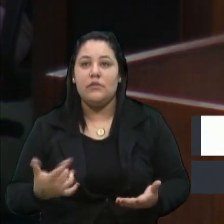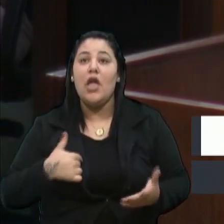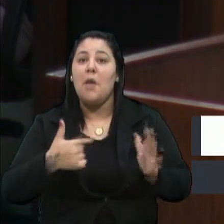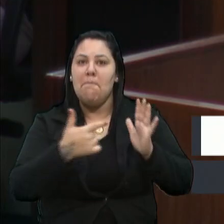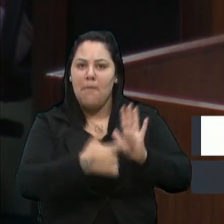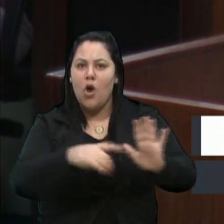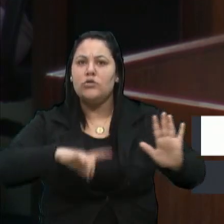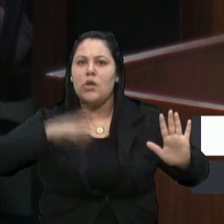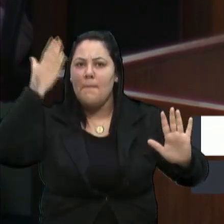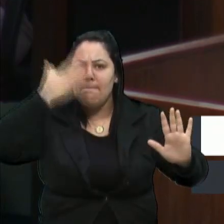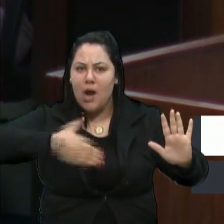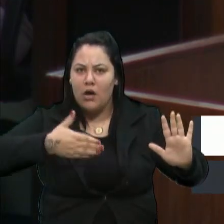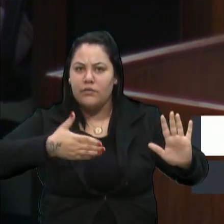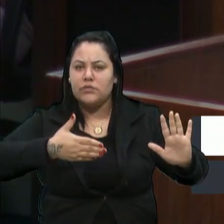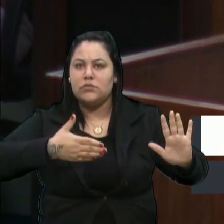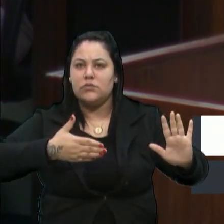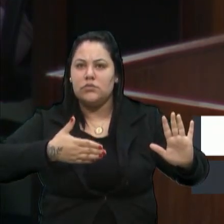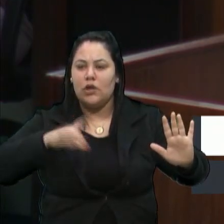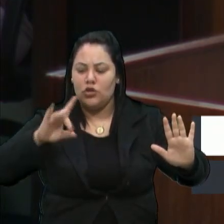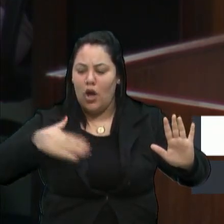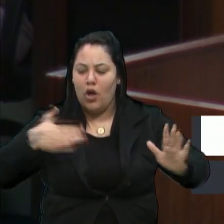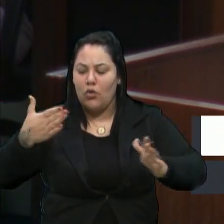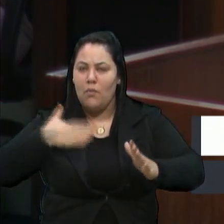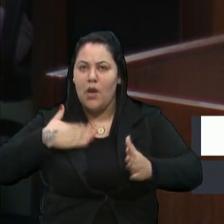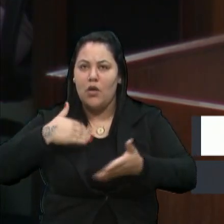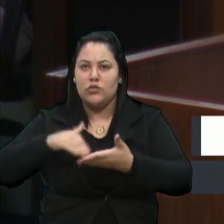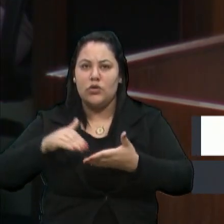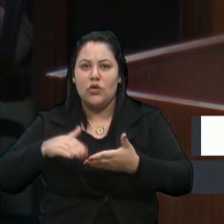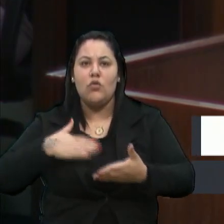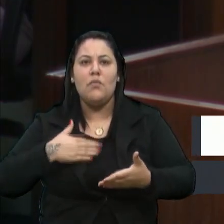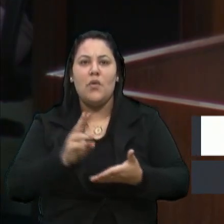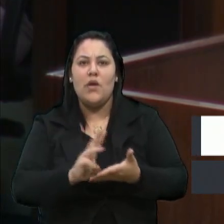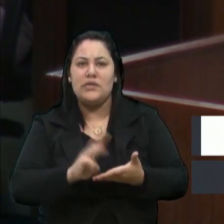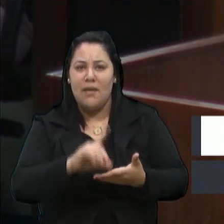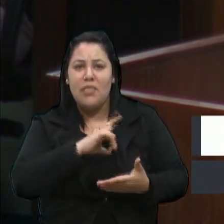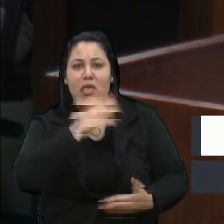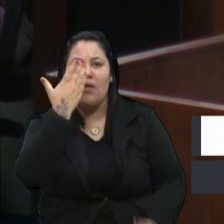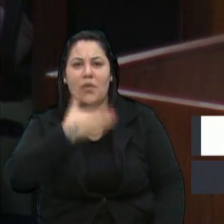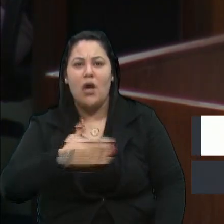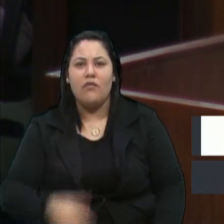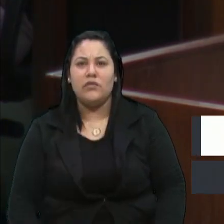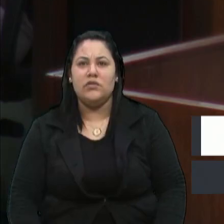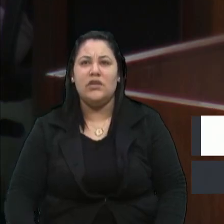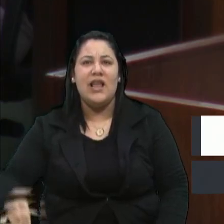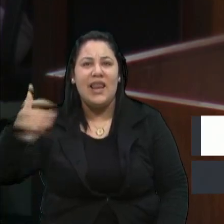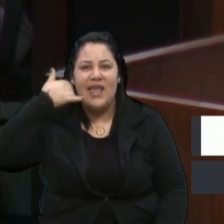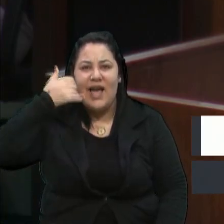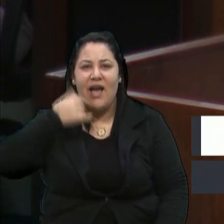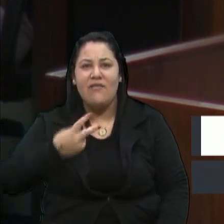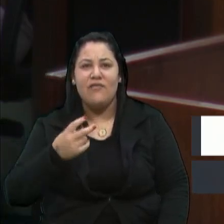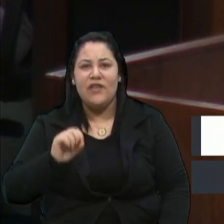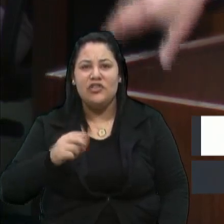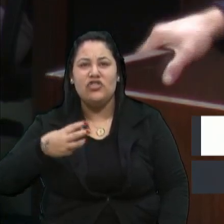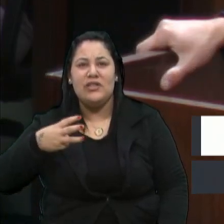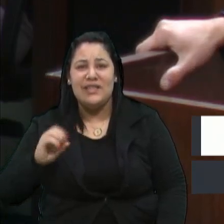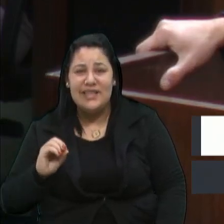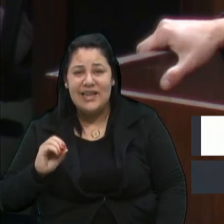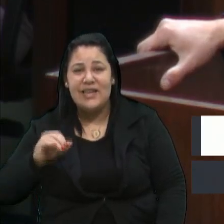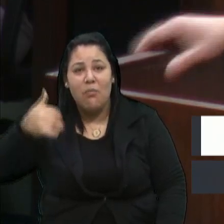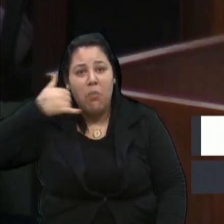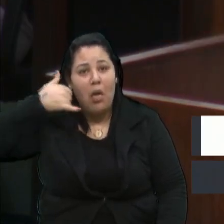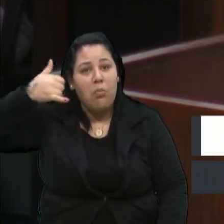qualquer um só ir no meu Gabinete no meu telefone tem as provas de ligar e 20 30 vezes e ninguém atender